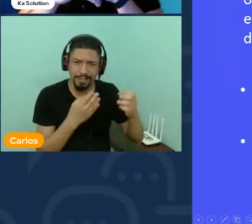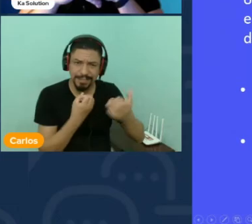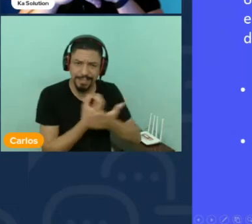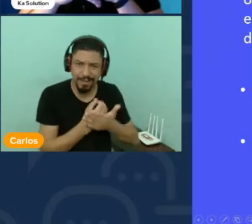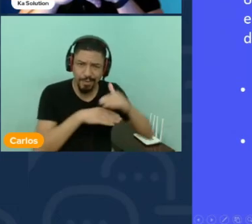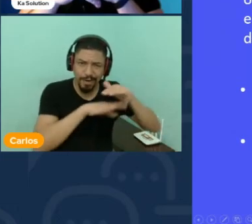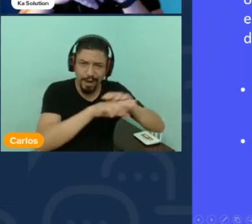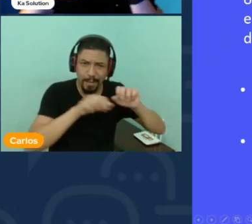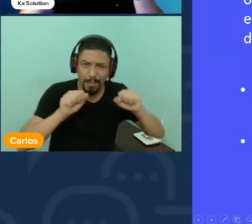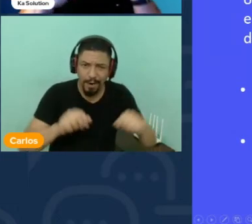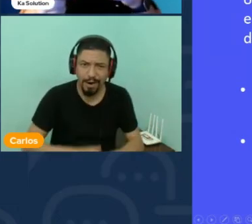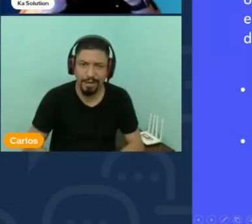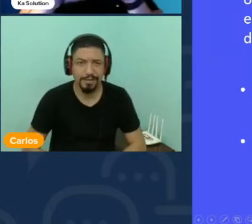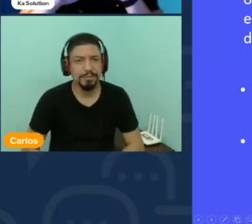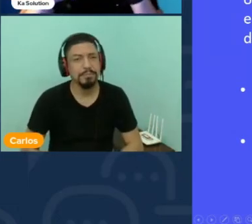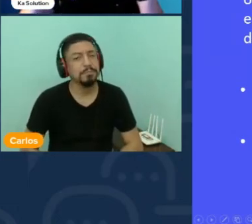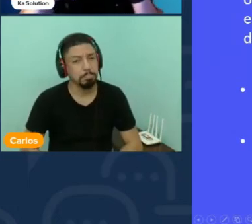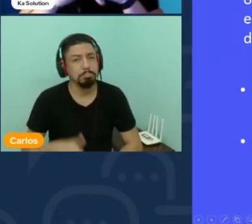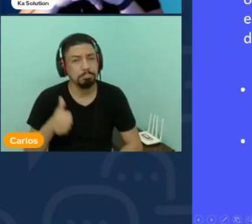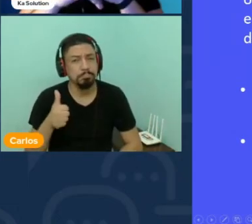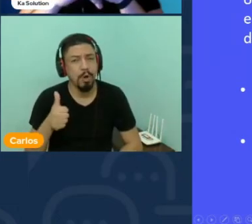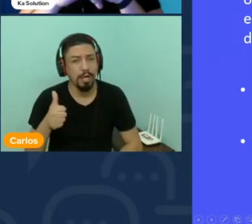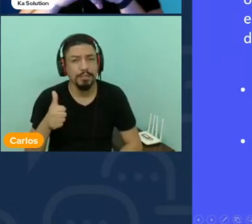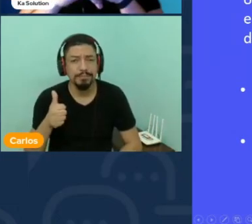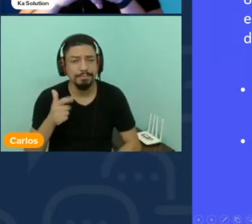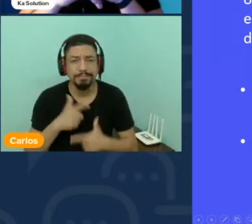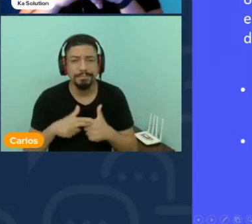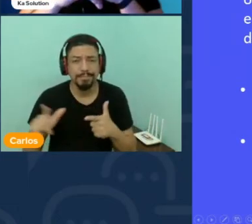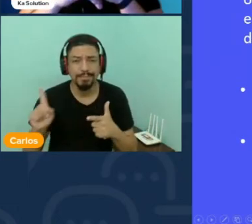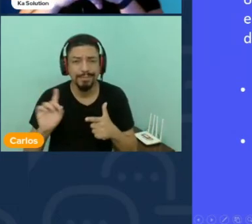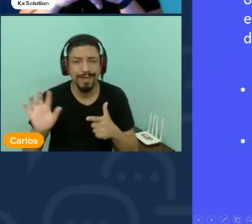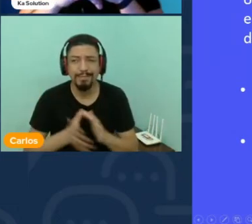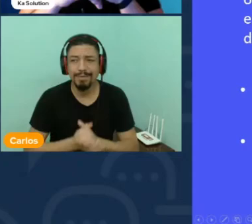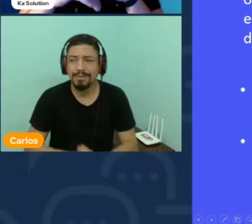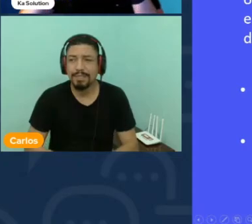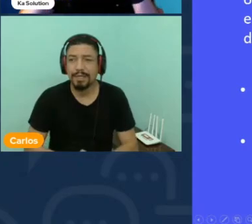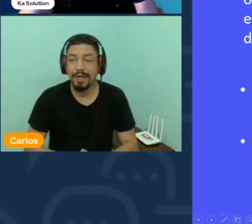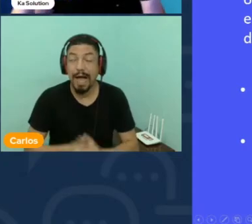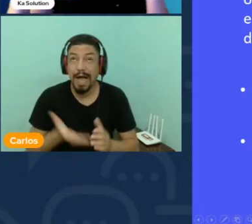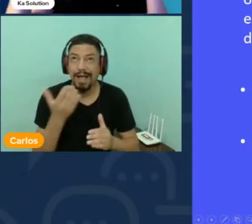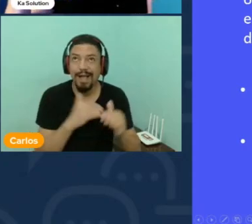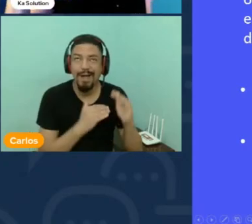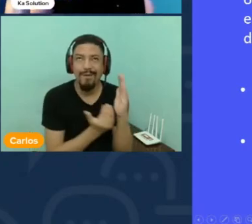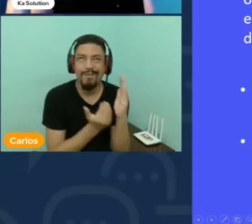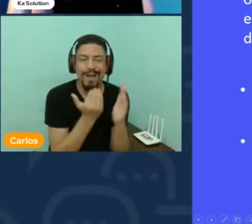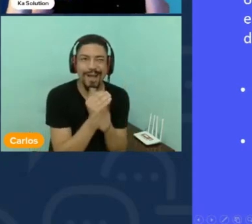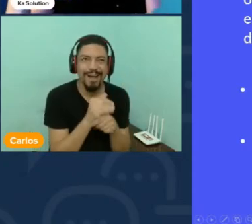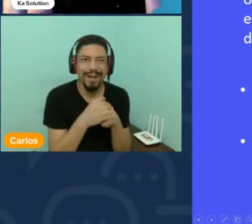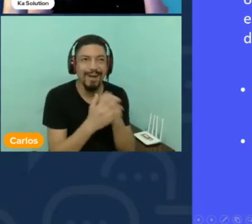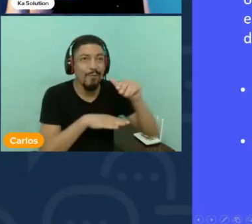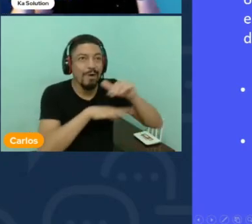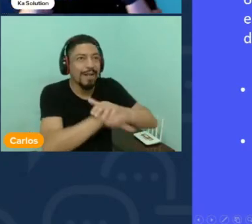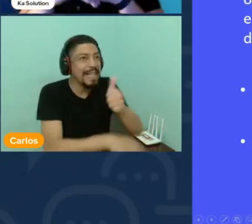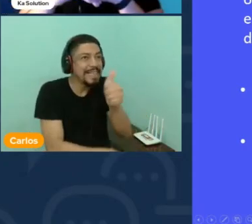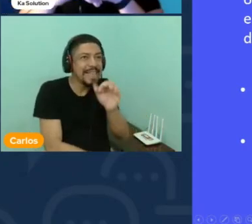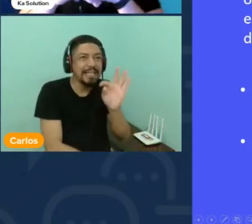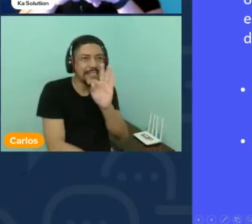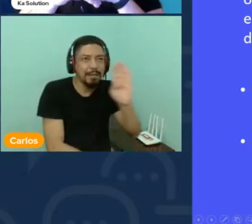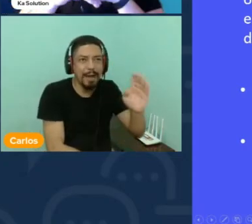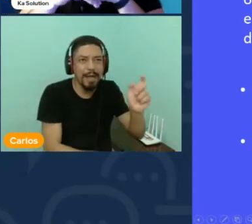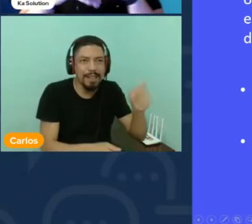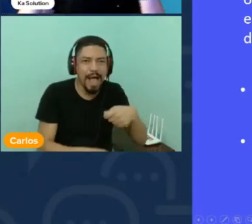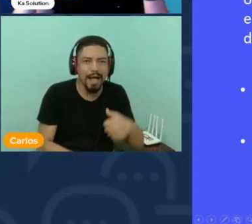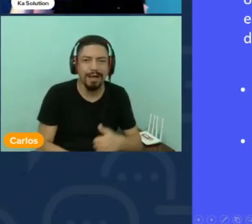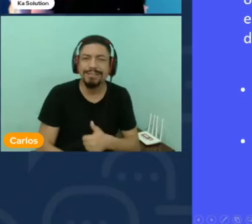de dados no S3? Posso, sem problema nenhum. Posso aumentar e começar a guardar 10 terabytes?